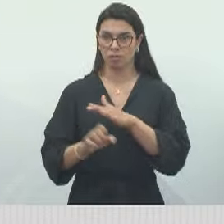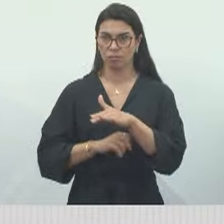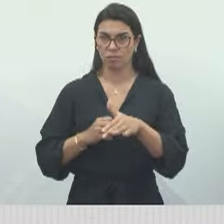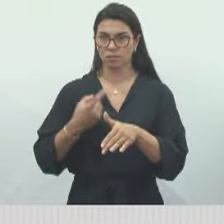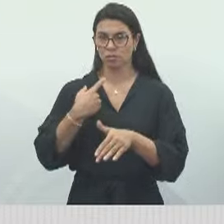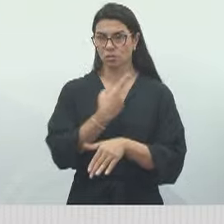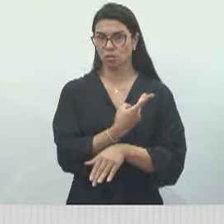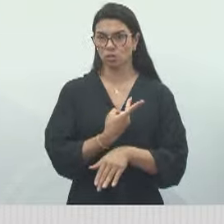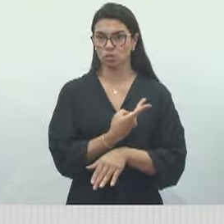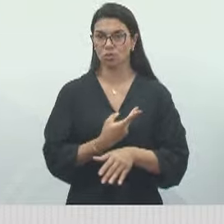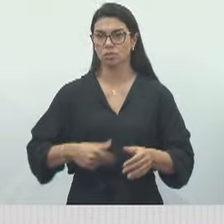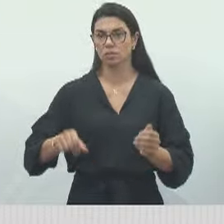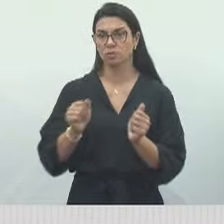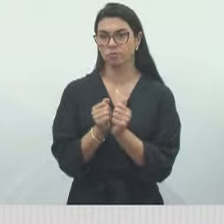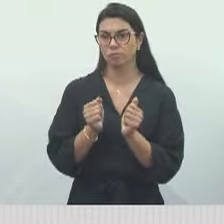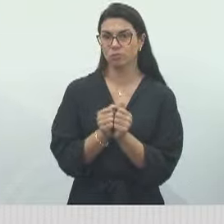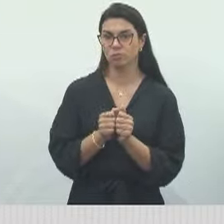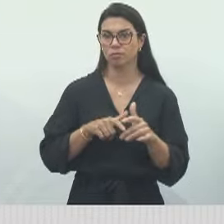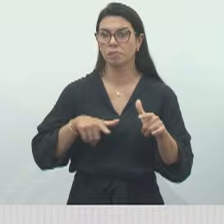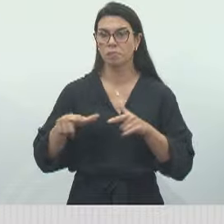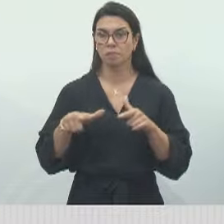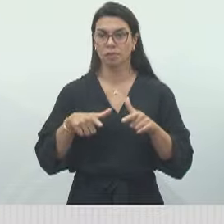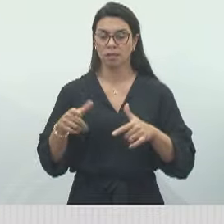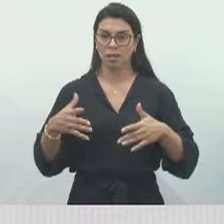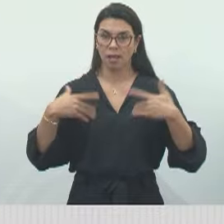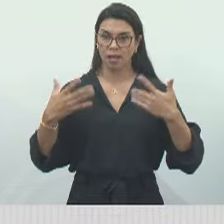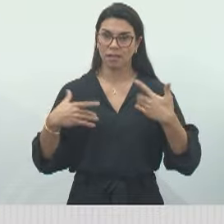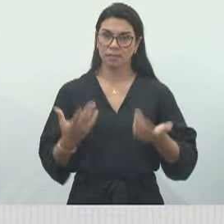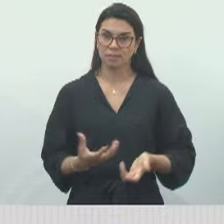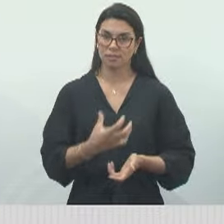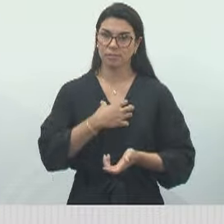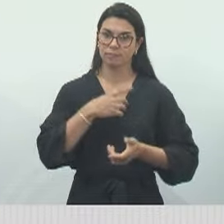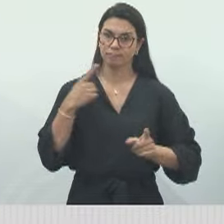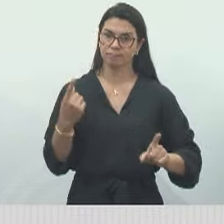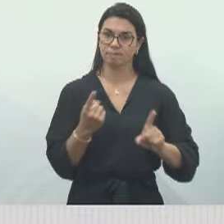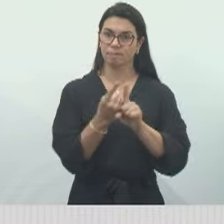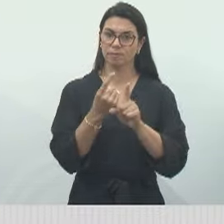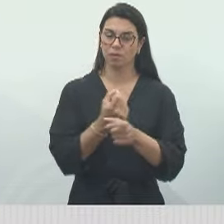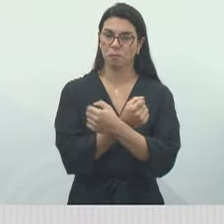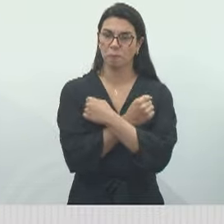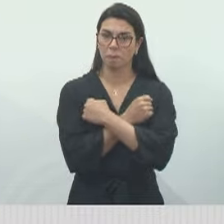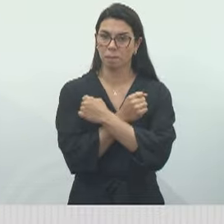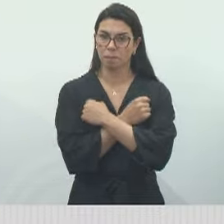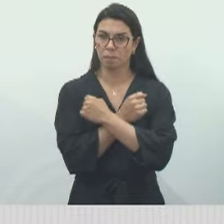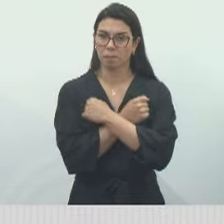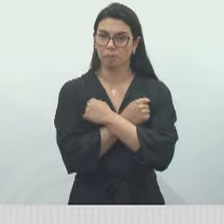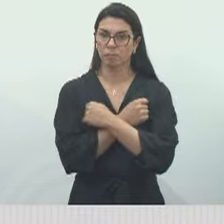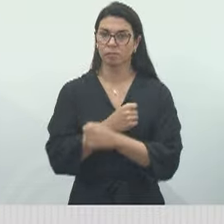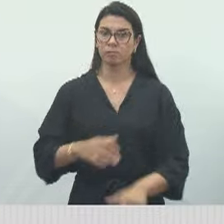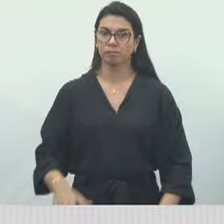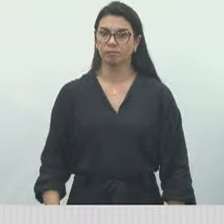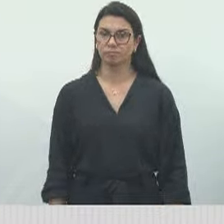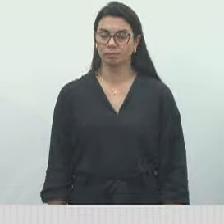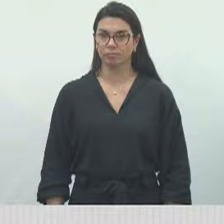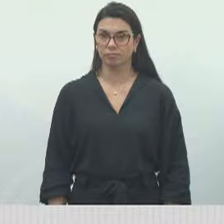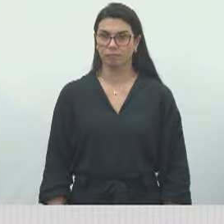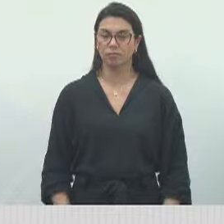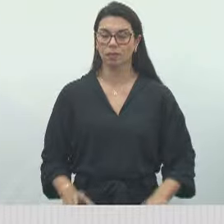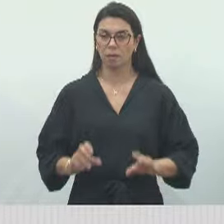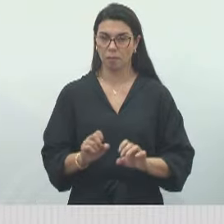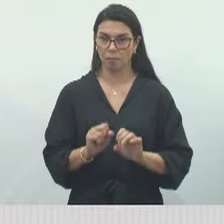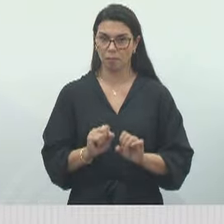tive a alegria de encontrá-la. Eu fiquei muito feliz, né? Um grande abraço e